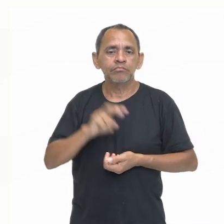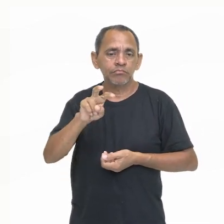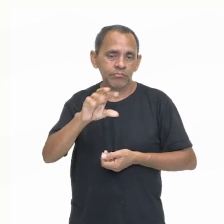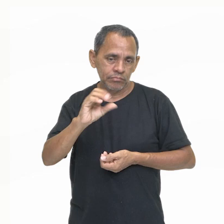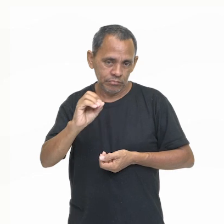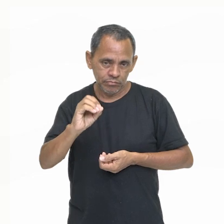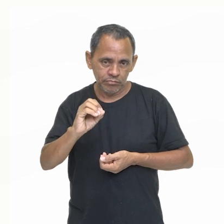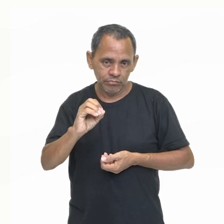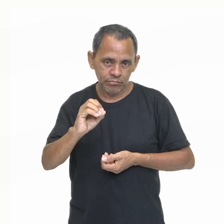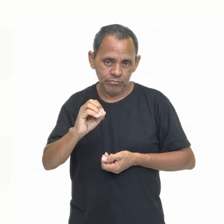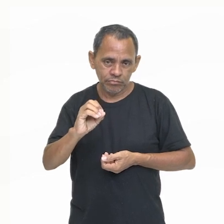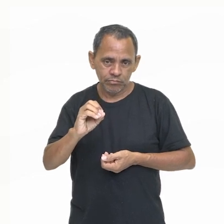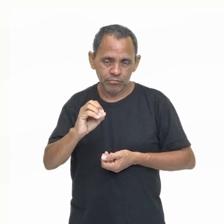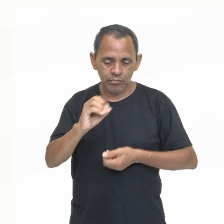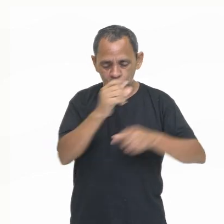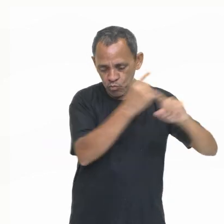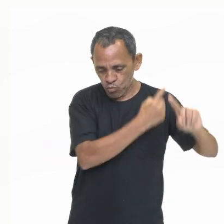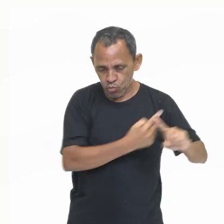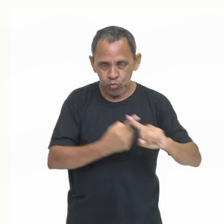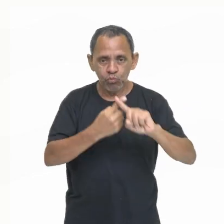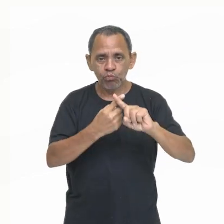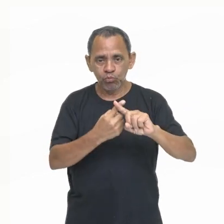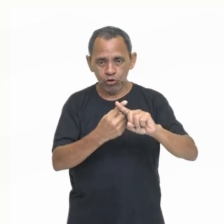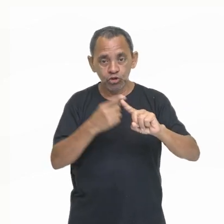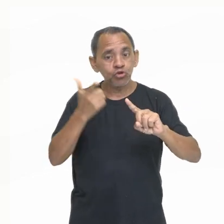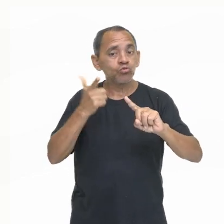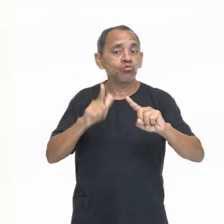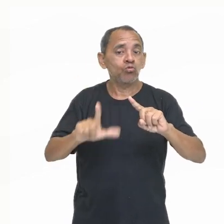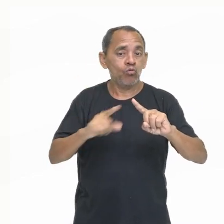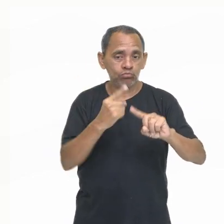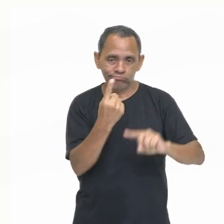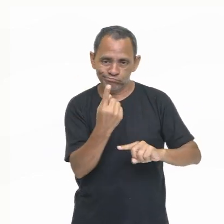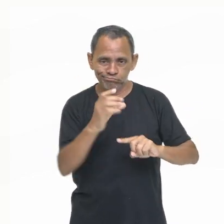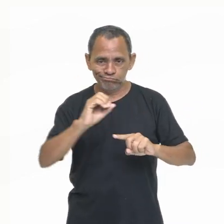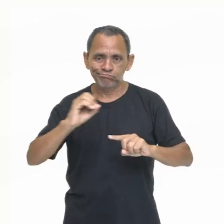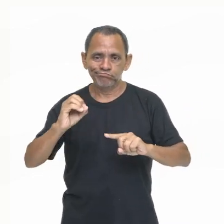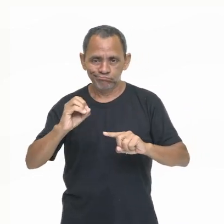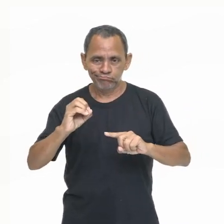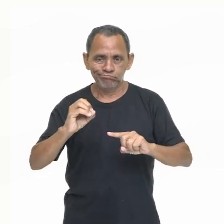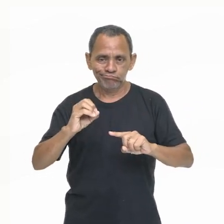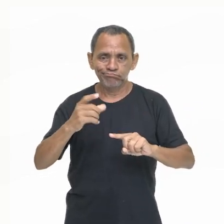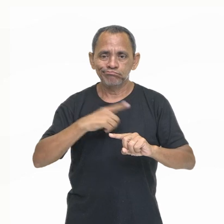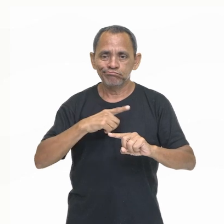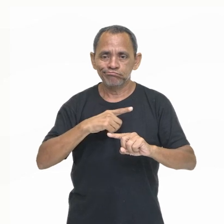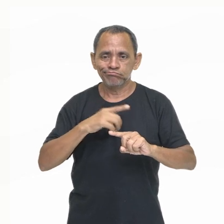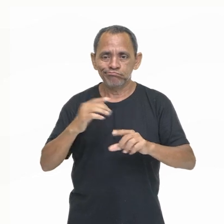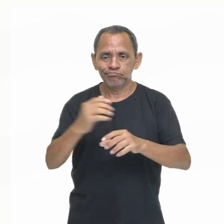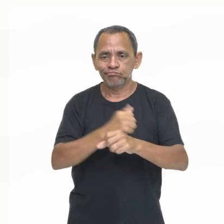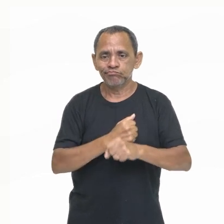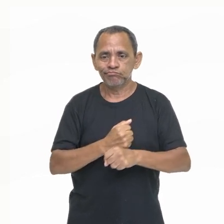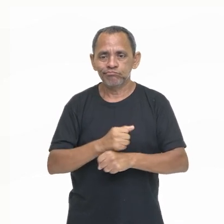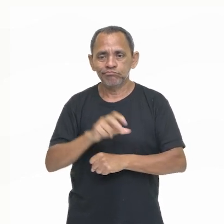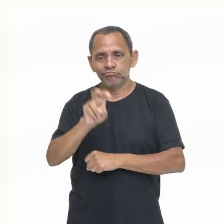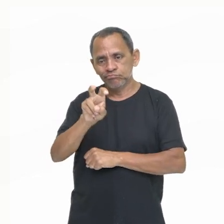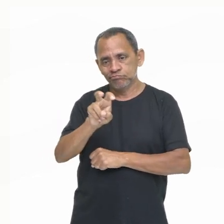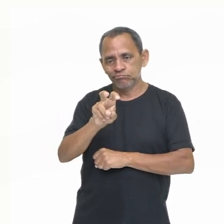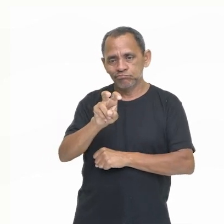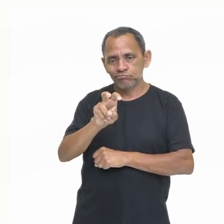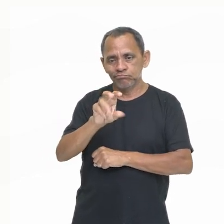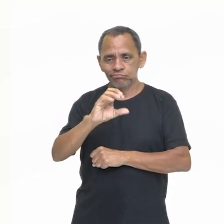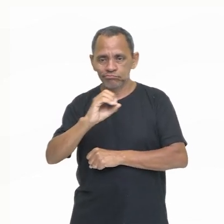50. Depois multiplica mais uma vez por 100, a gente vai ter